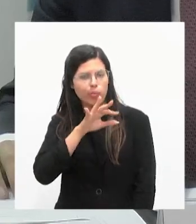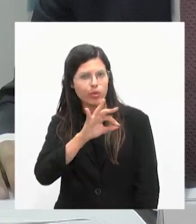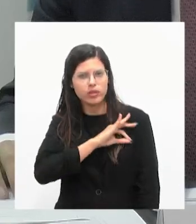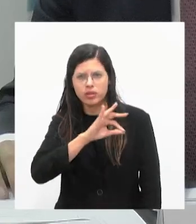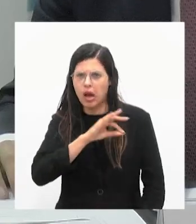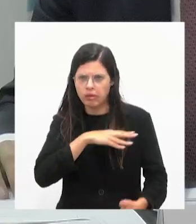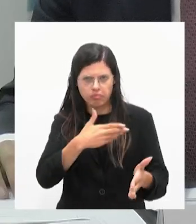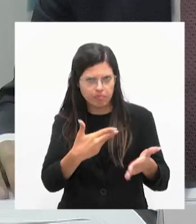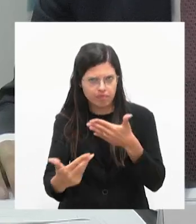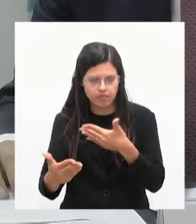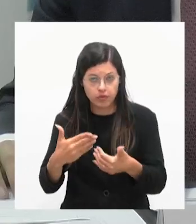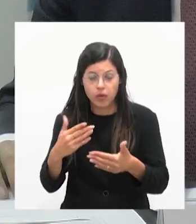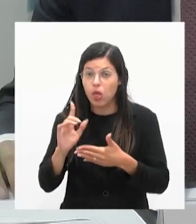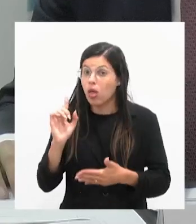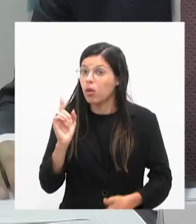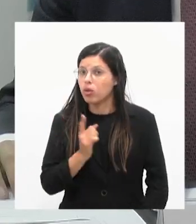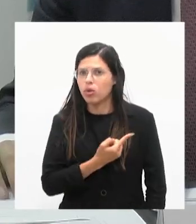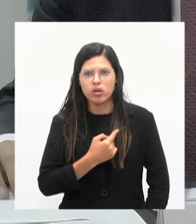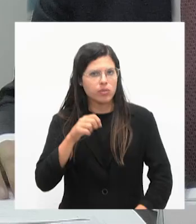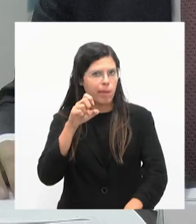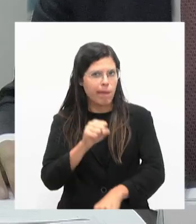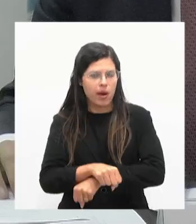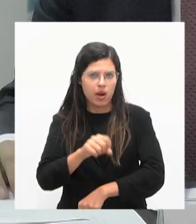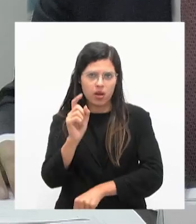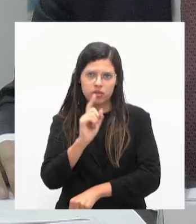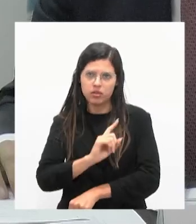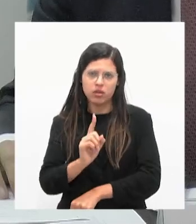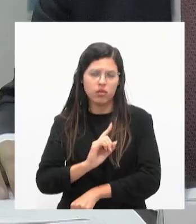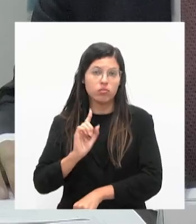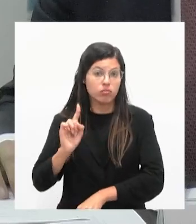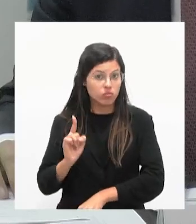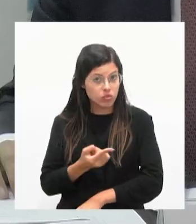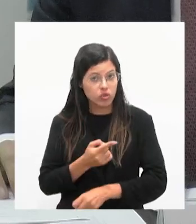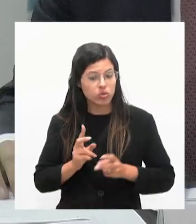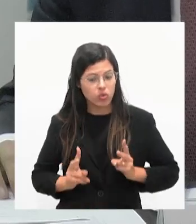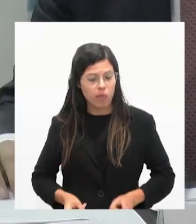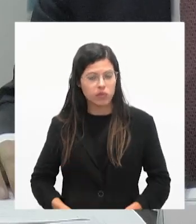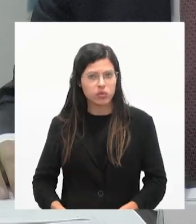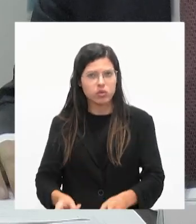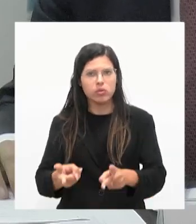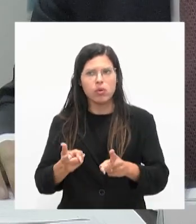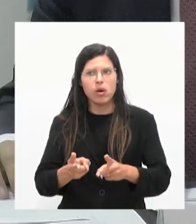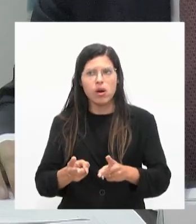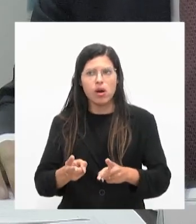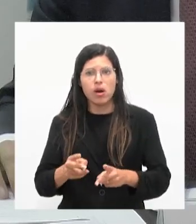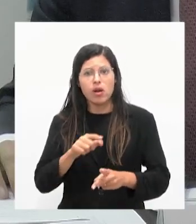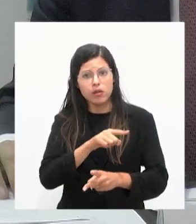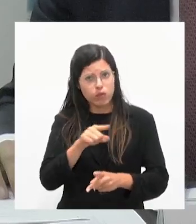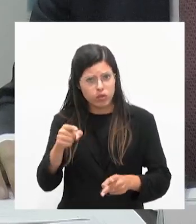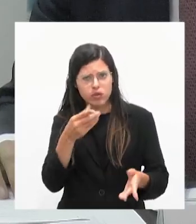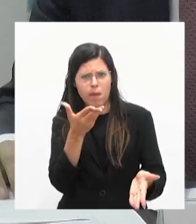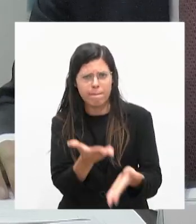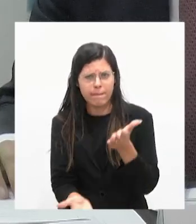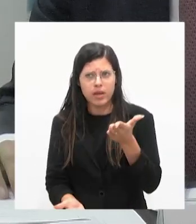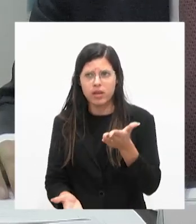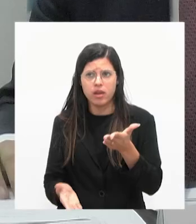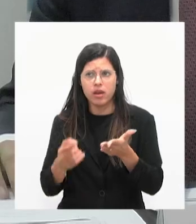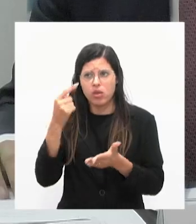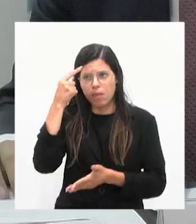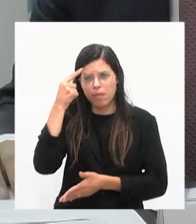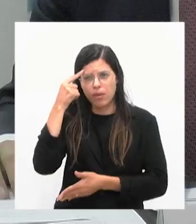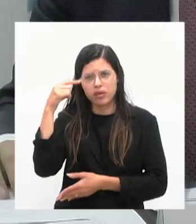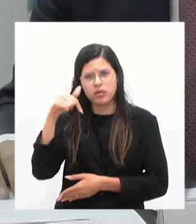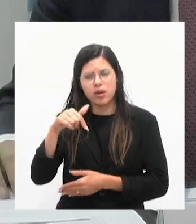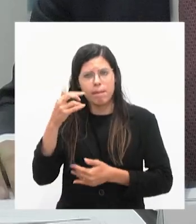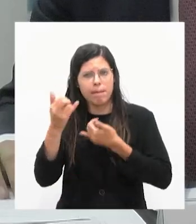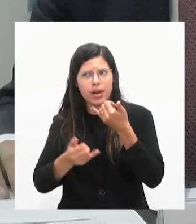for, nós não vamos parar, nós vamos continuar, e quem vai cair são vocês. Não pense que isso aqui é